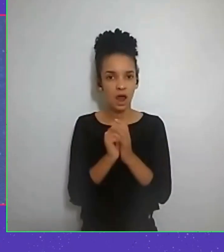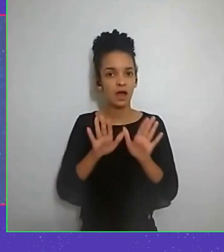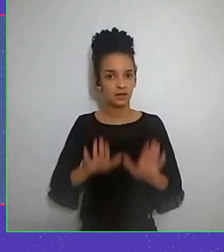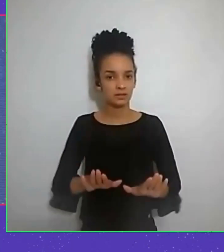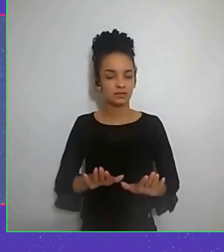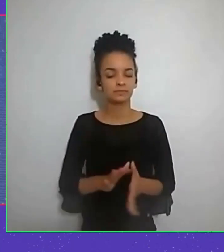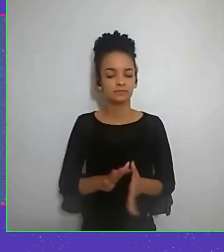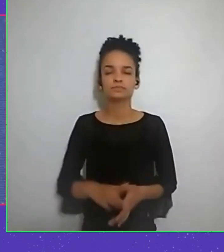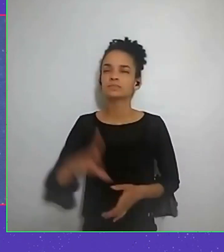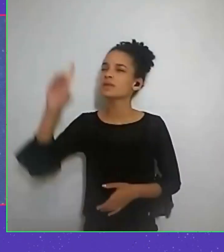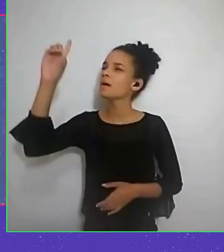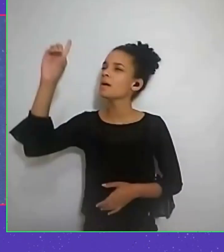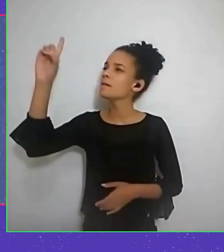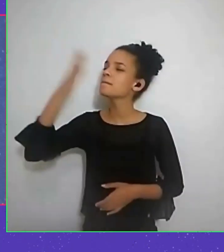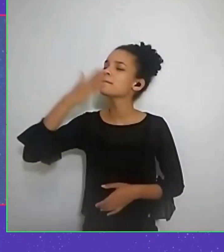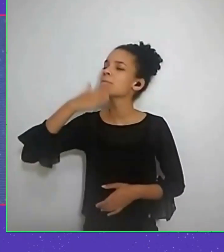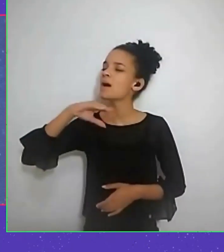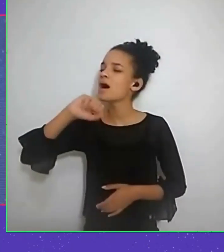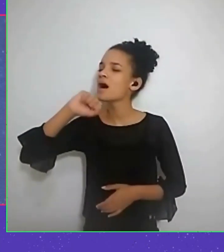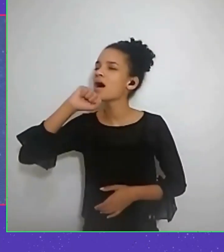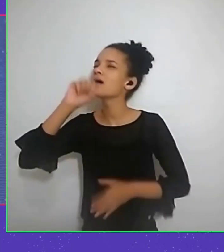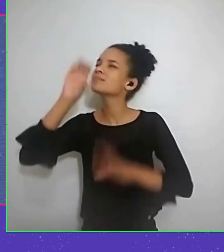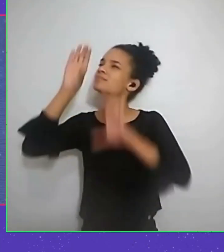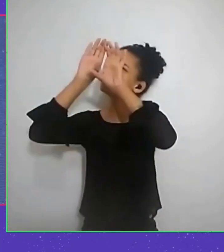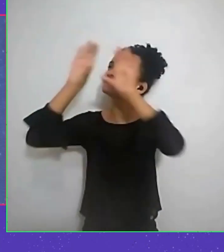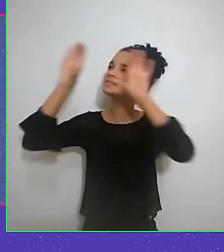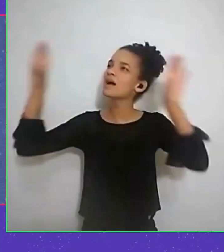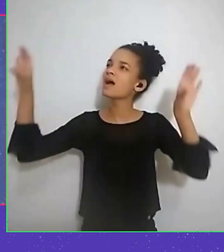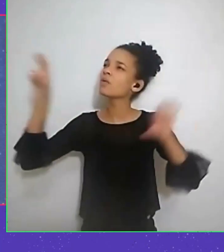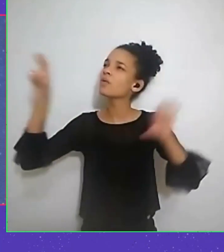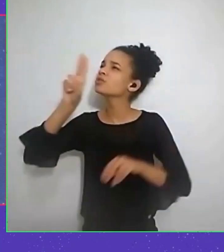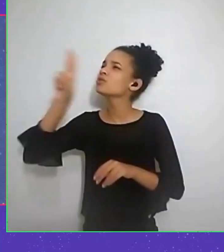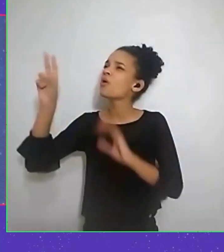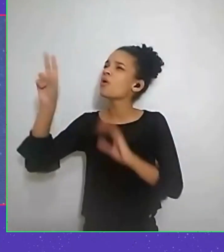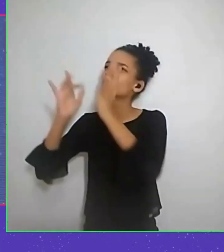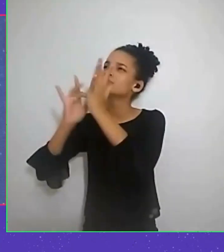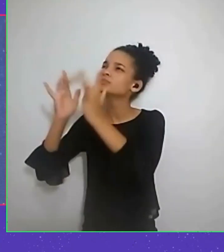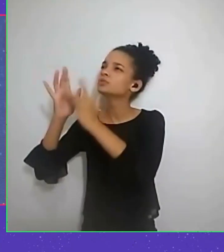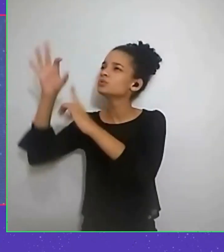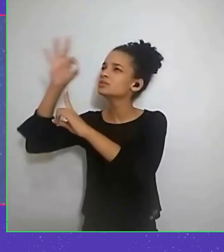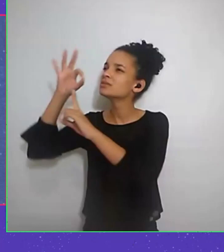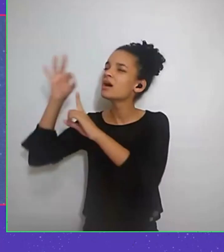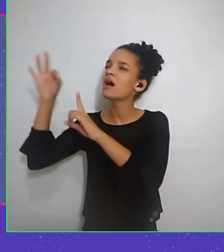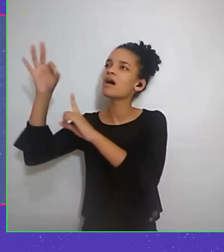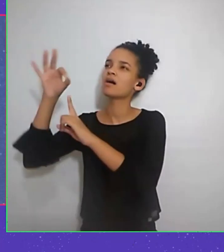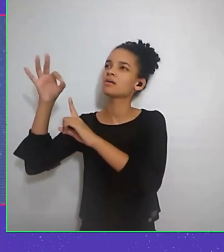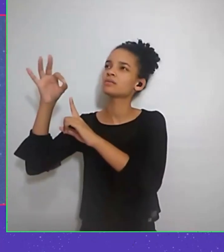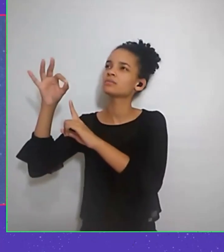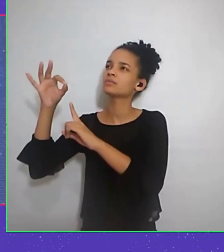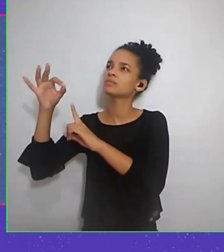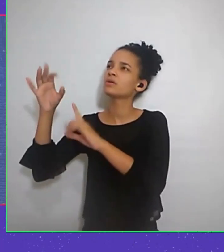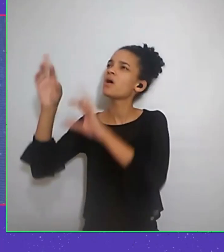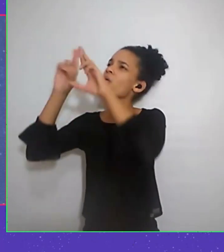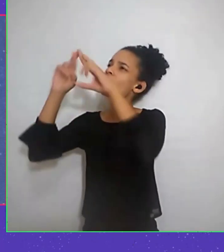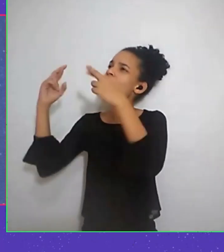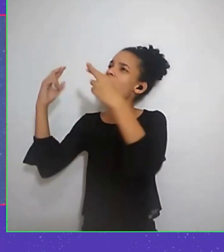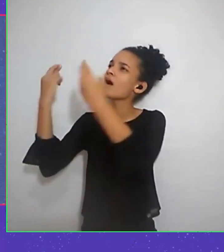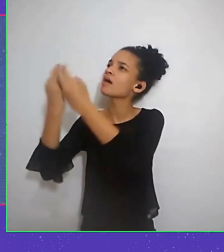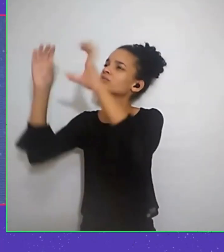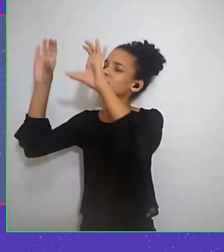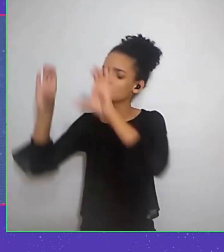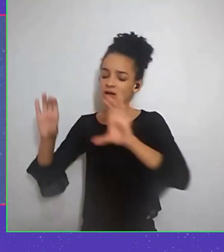céus, santificado seja o teu nome, venha o teu reino, faça-se a